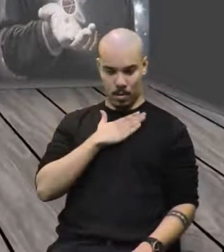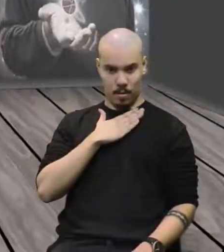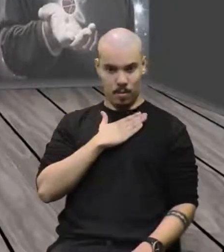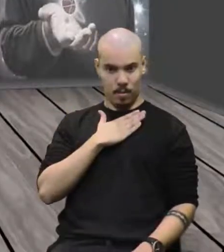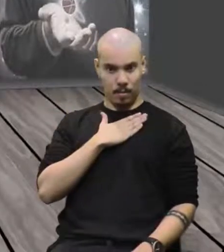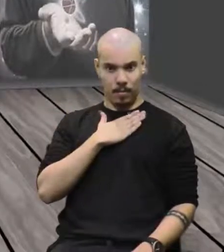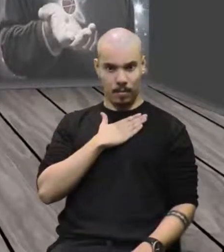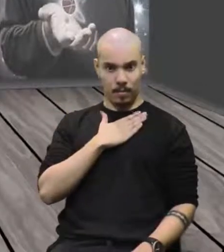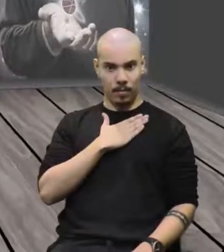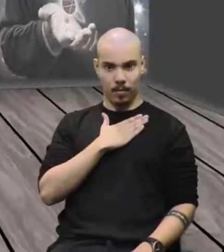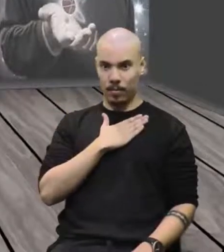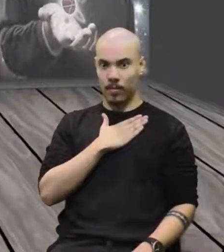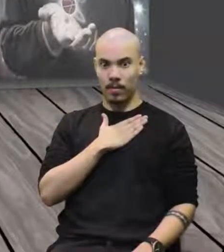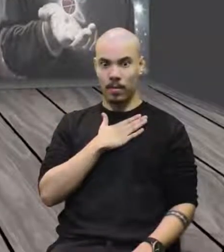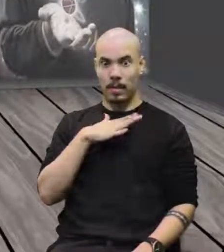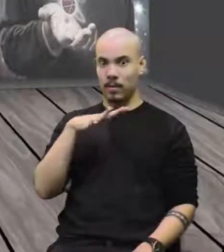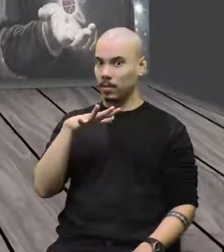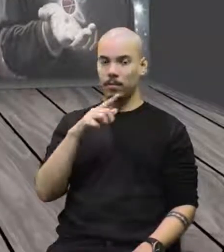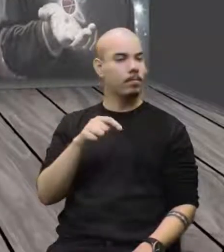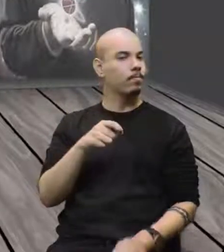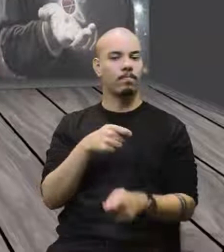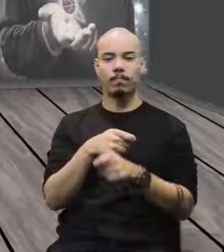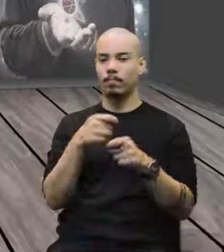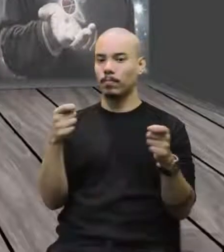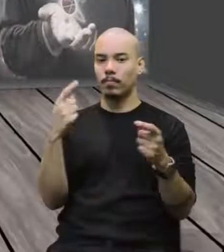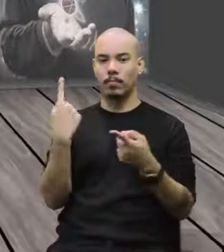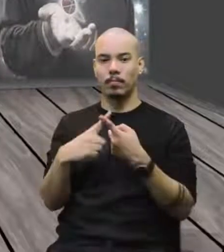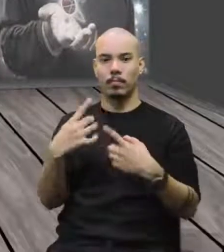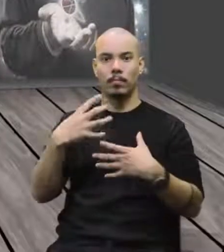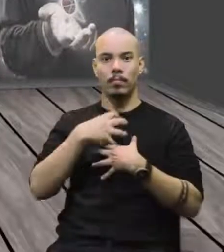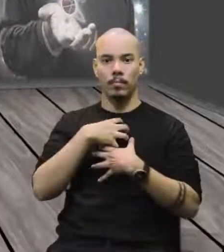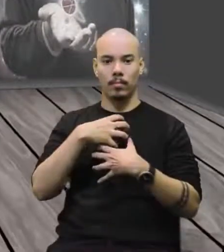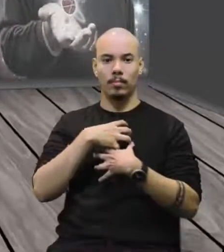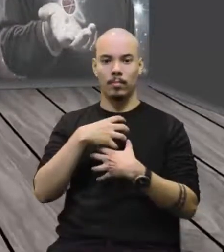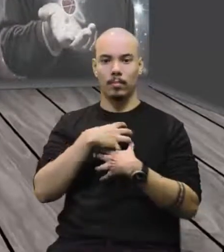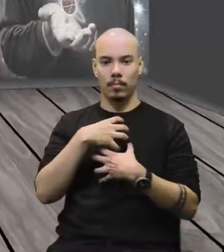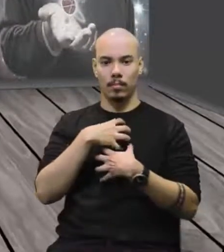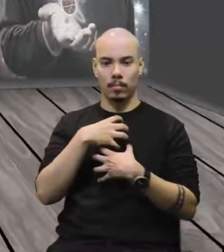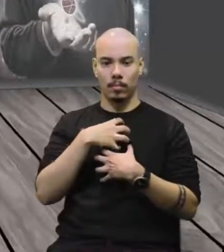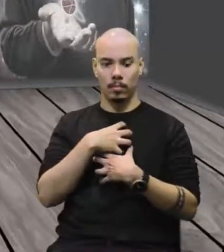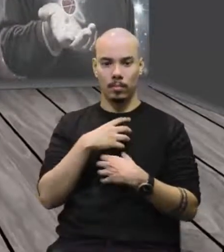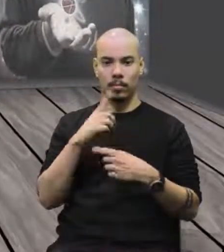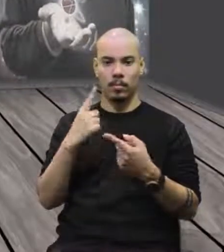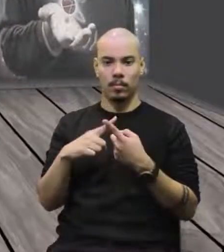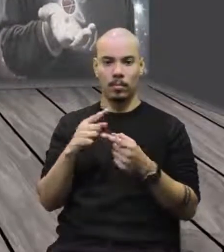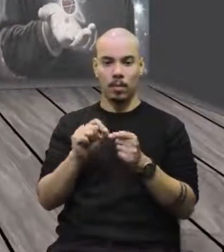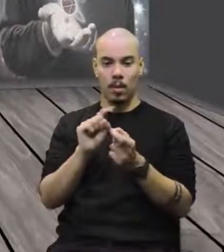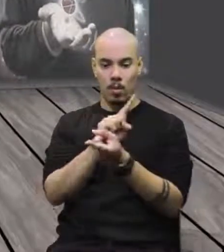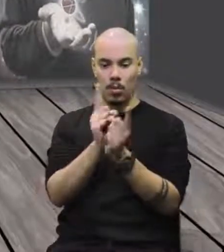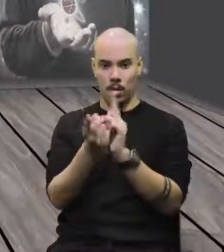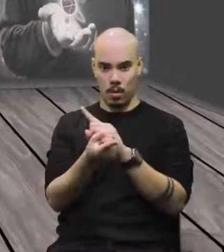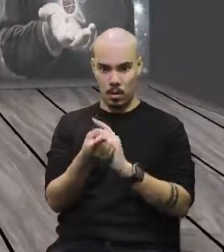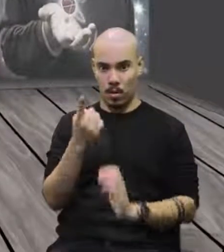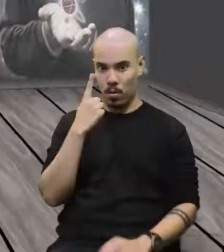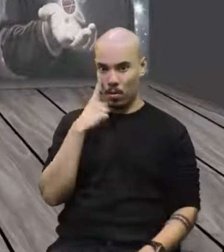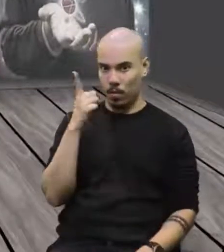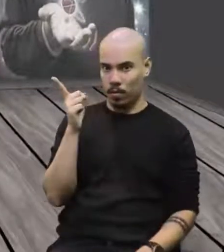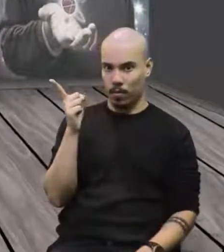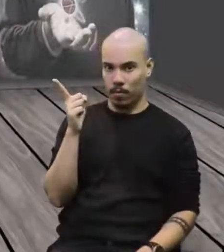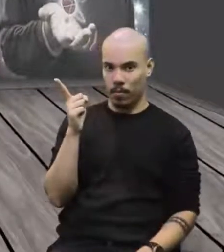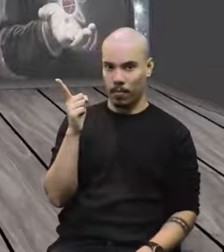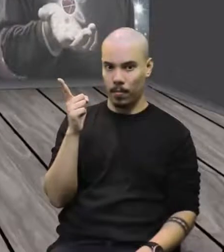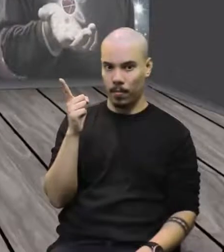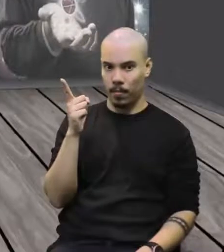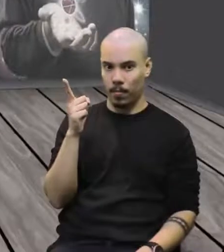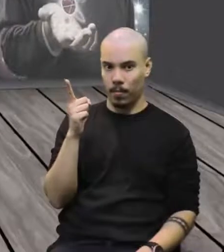para cá. Você não vai fazer assim. Isso. Porque o sentido da corrente tem que estar... Então você vai dizer que ele tá aqui, porque tem que estar